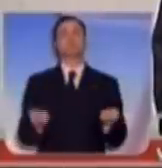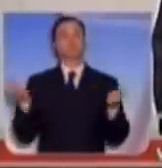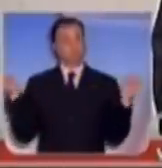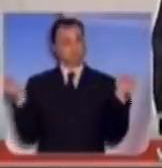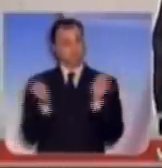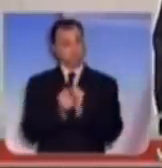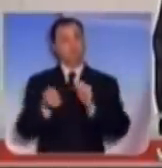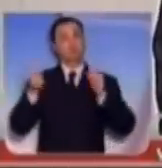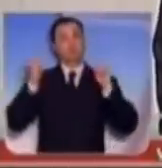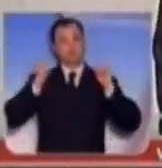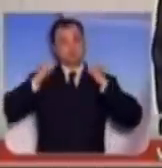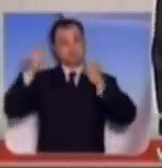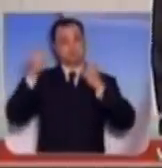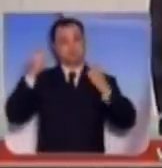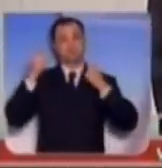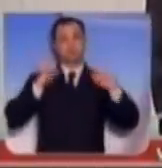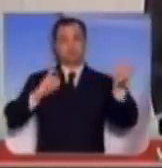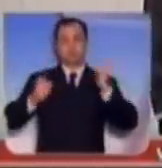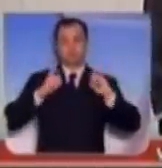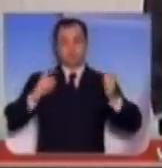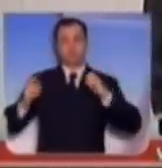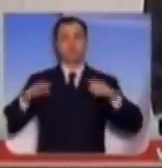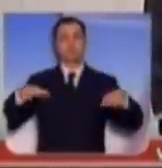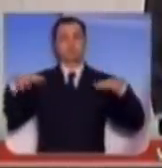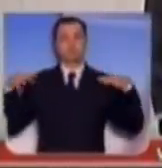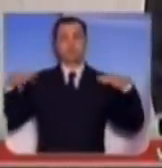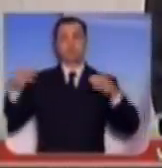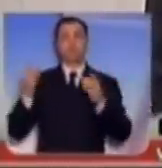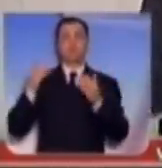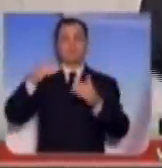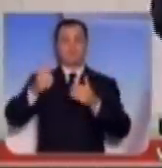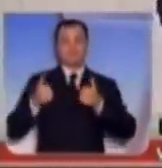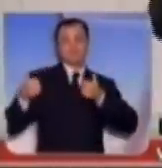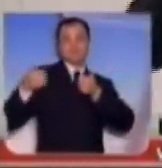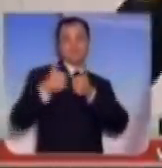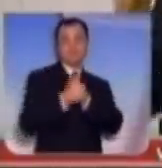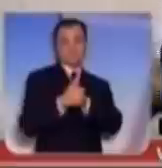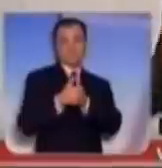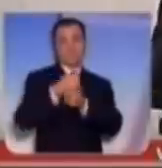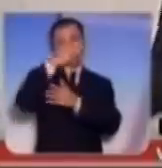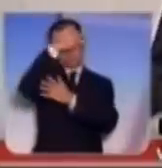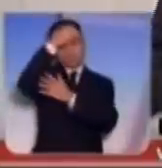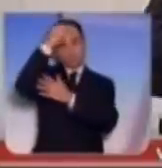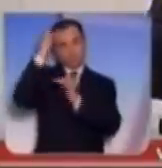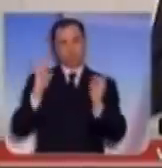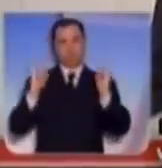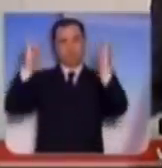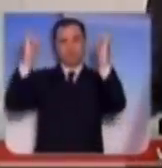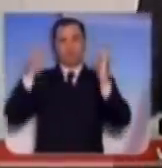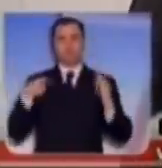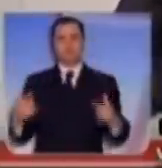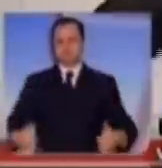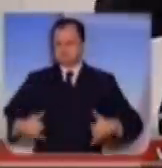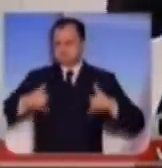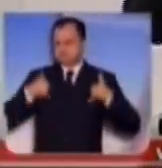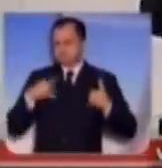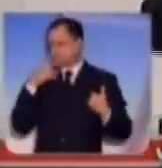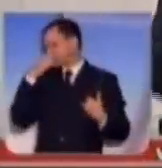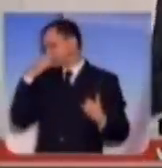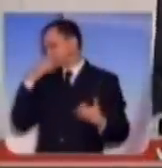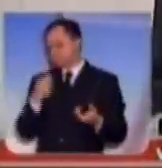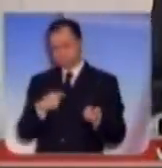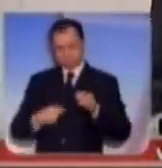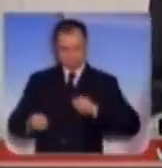uma manifestação, de uma assembleia, de um ato, em frente à prefeitura, que foi novamente intransigente, autoritária,